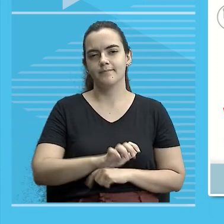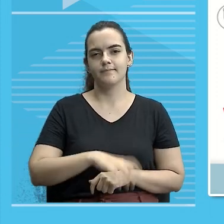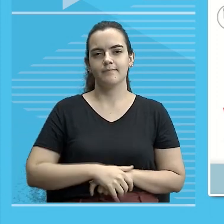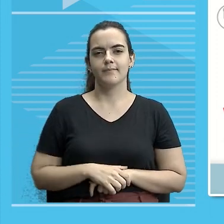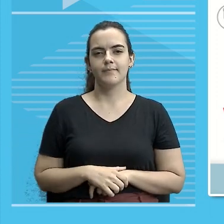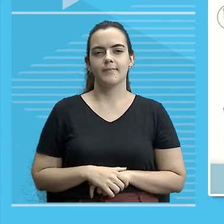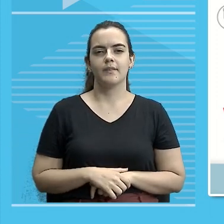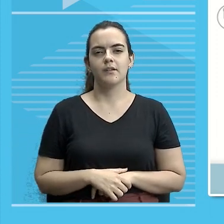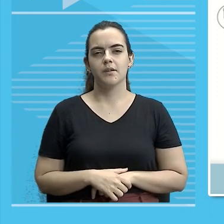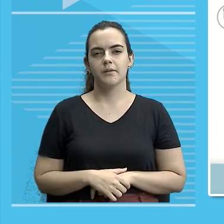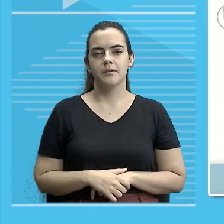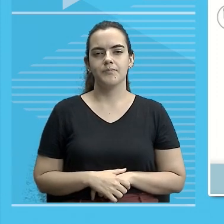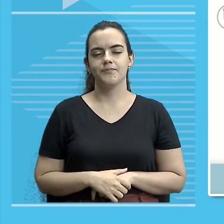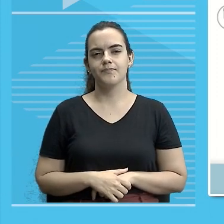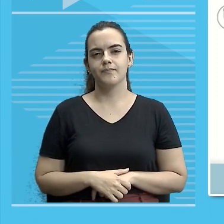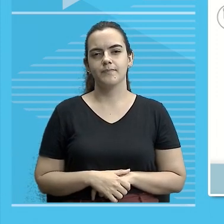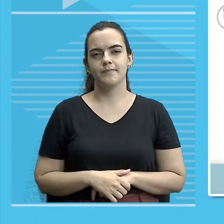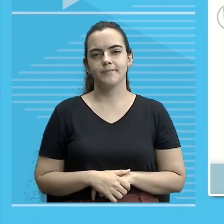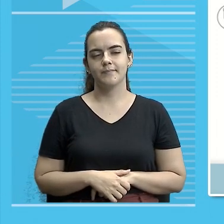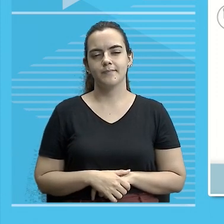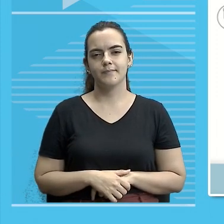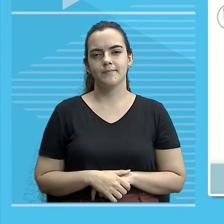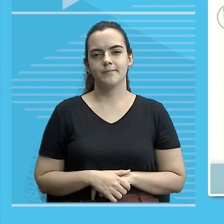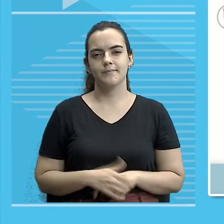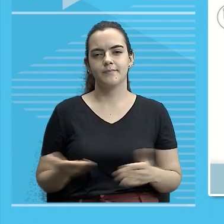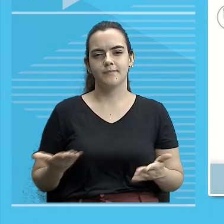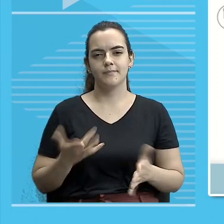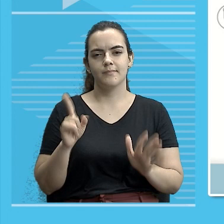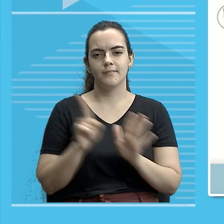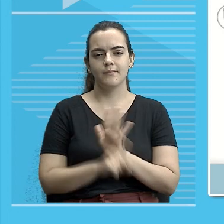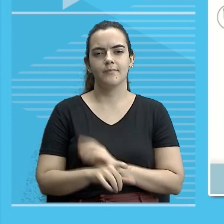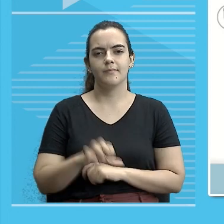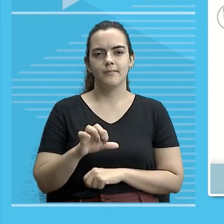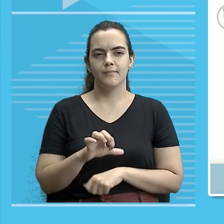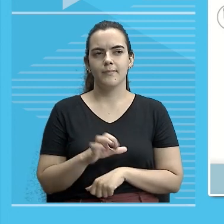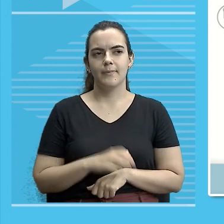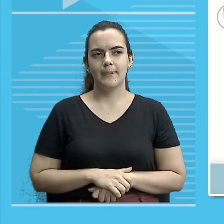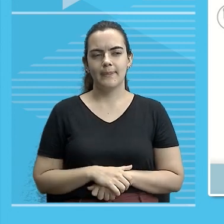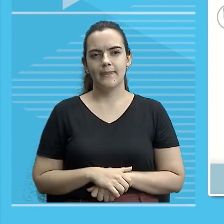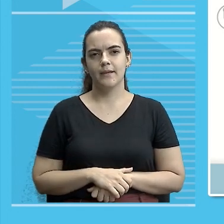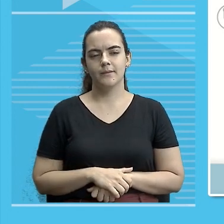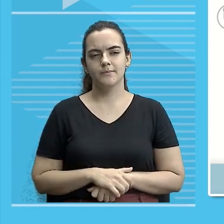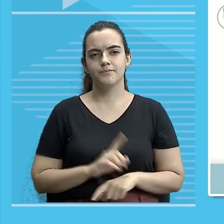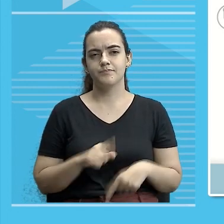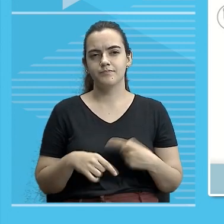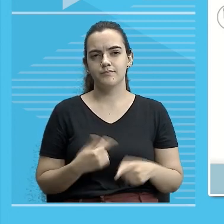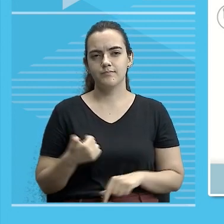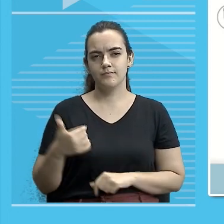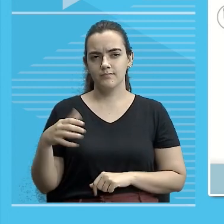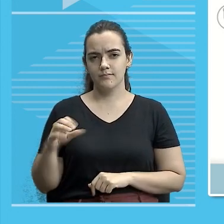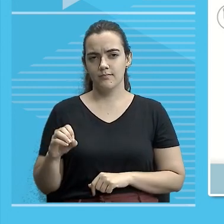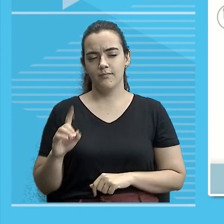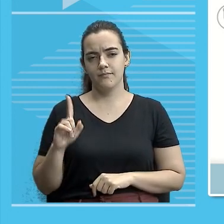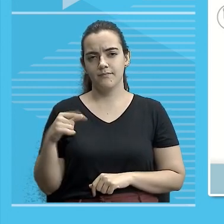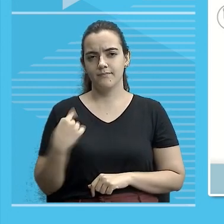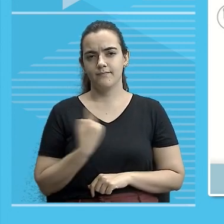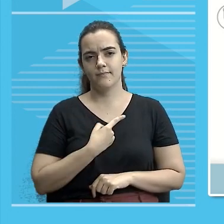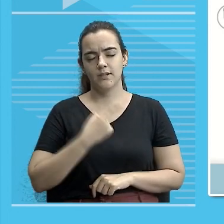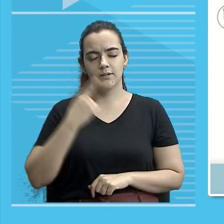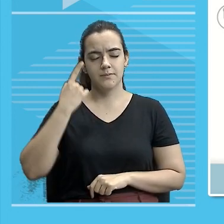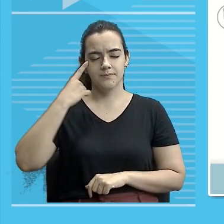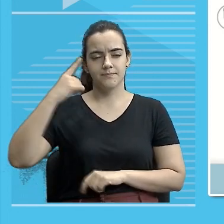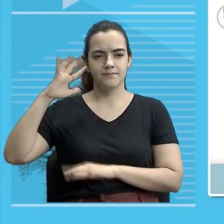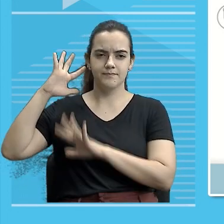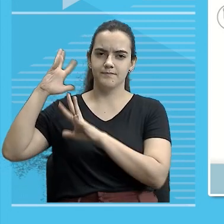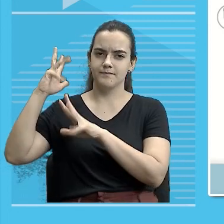tranquilo vamos para nona e depois a décima a gente encerra a discussão a revisão